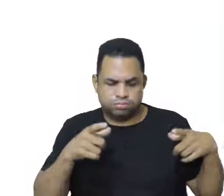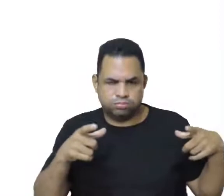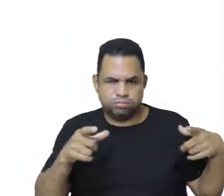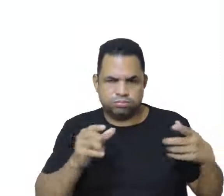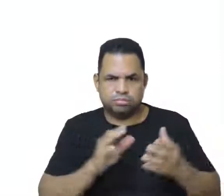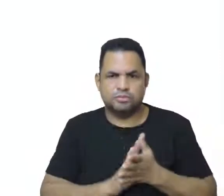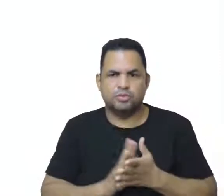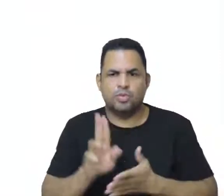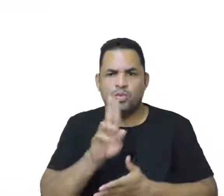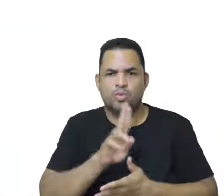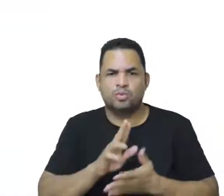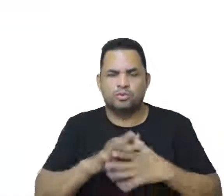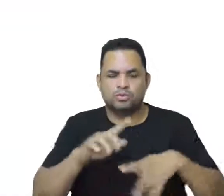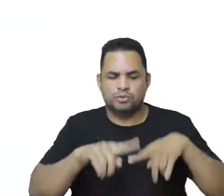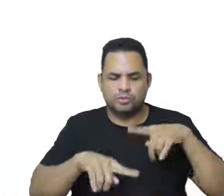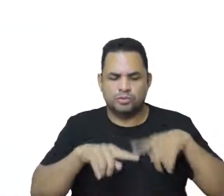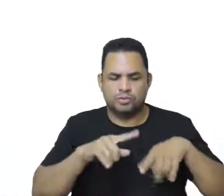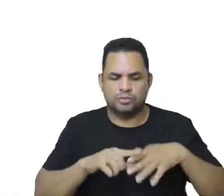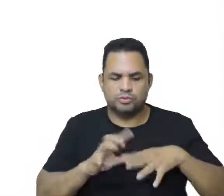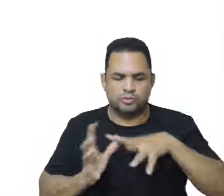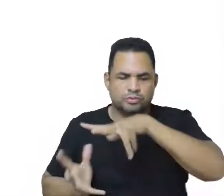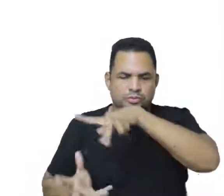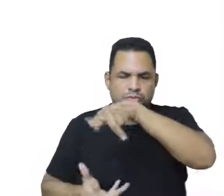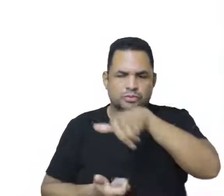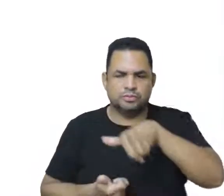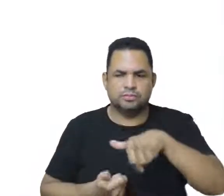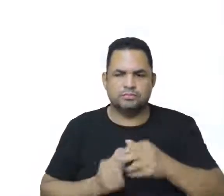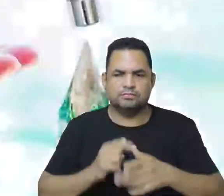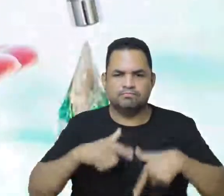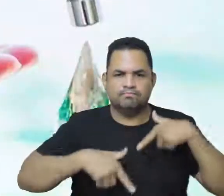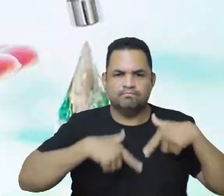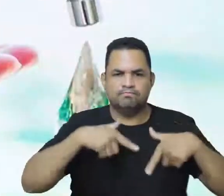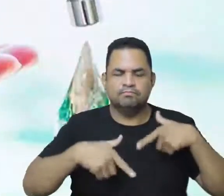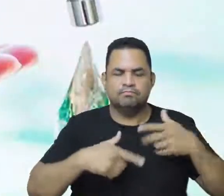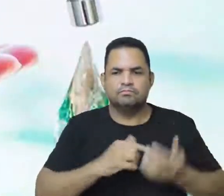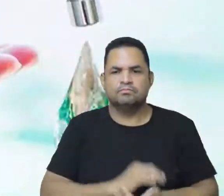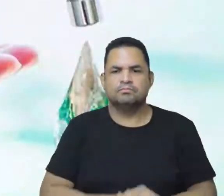consumo de produtos no mundo. Ok?